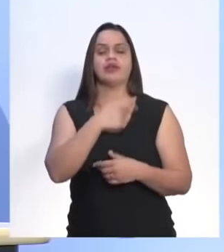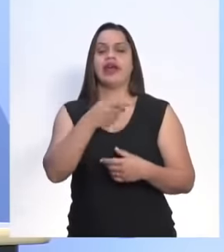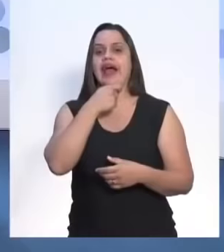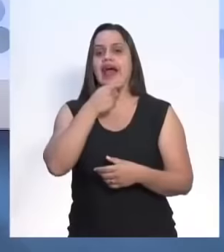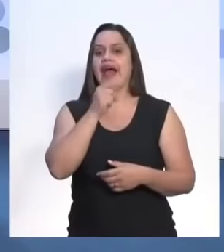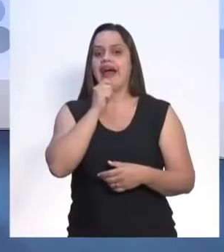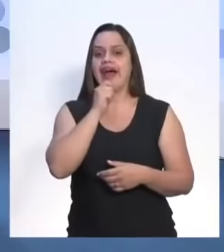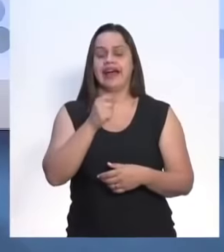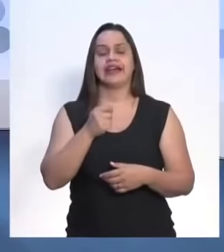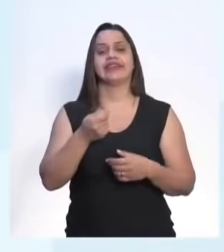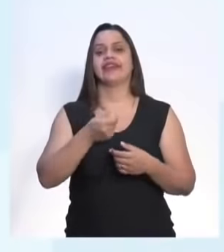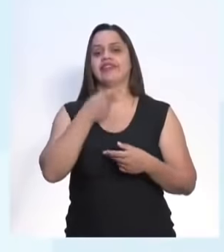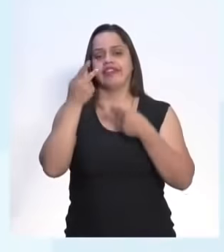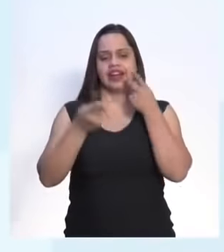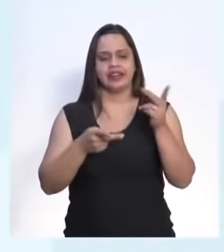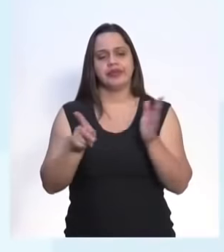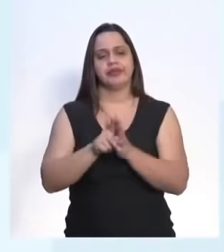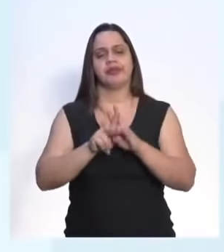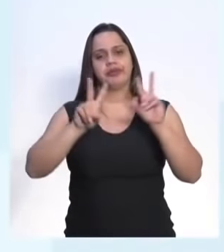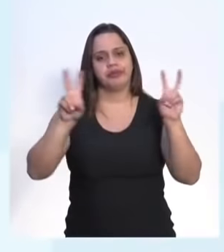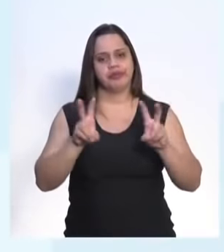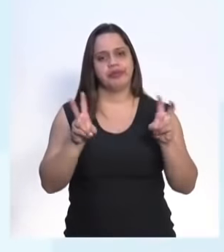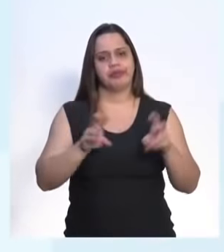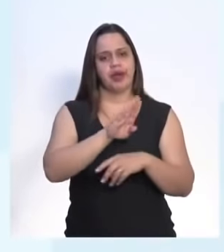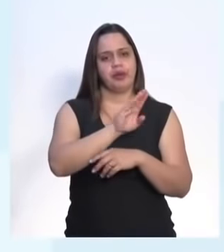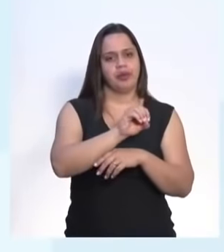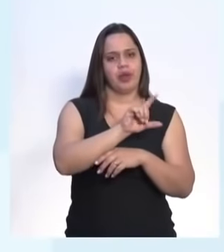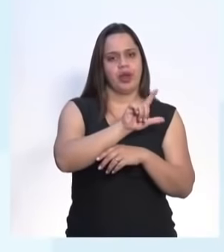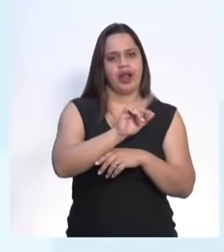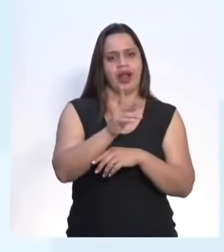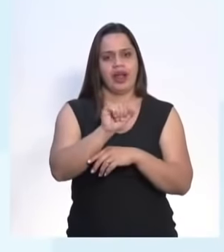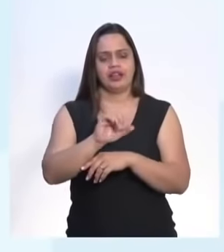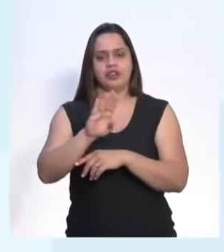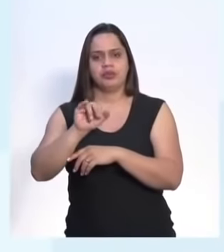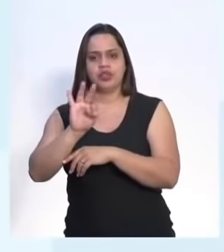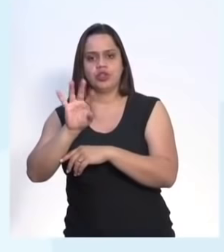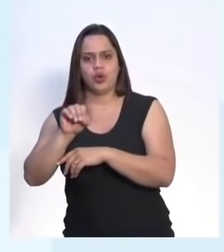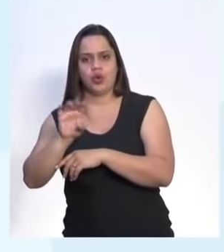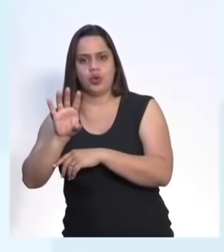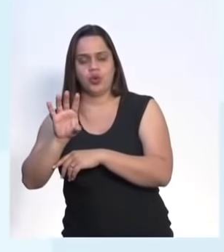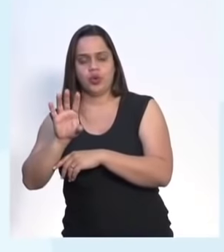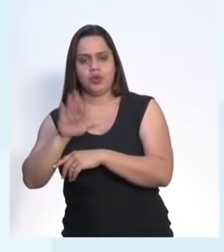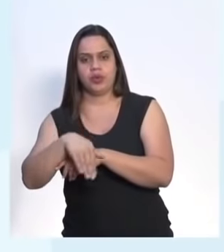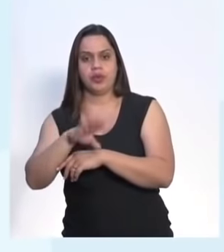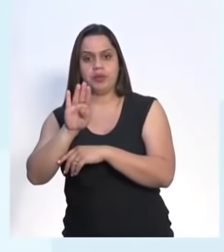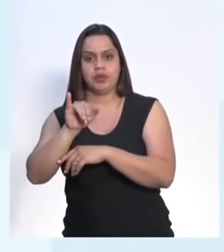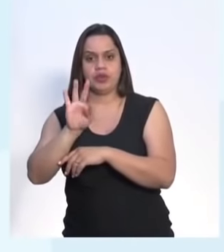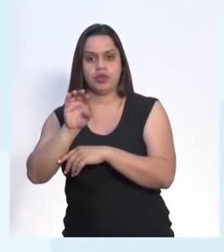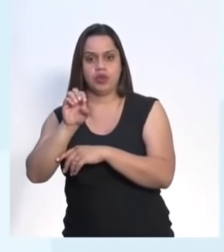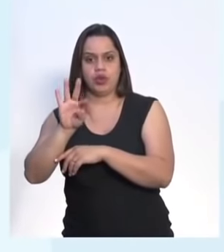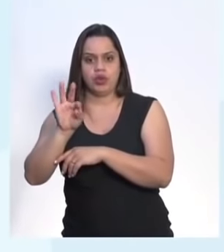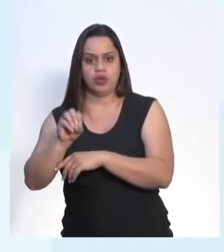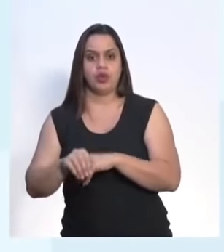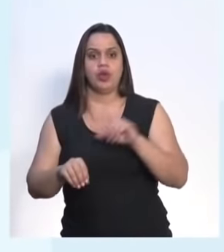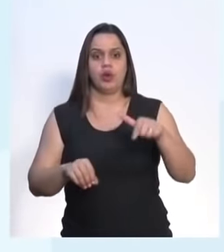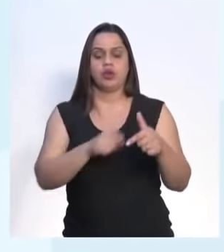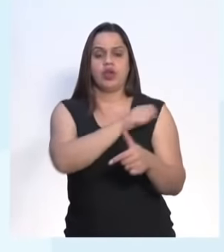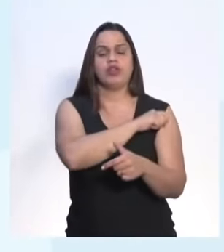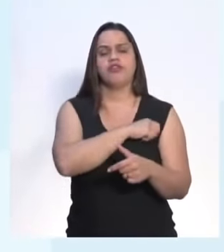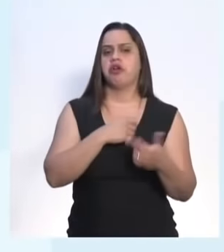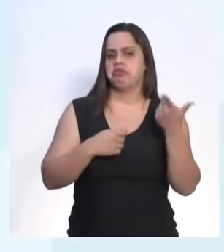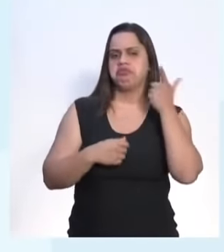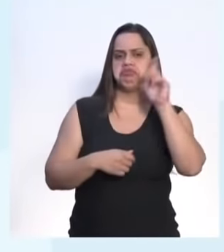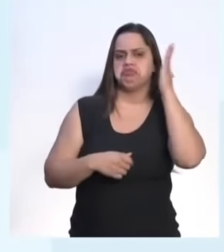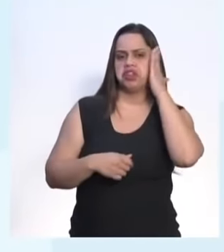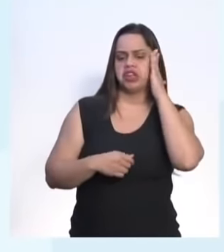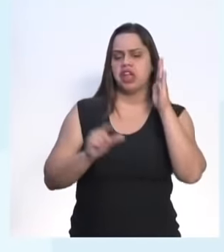Pois é, gente. foca na resposta aqui, ó. Foca A aí. Tauane, sim, deu para entender. Alguém colocou não muito, a Caroline, que ela